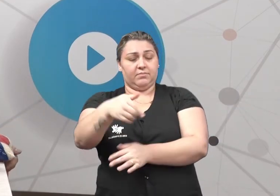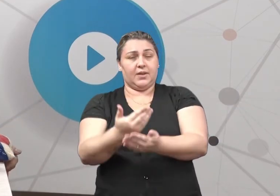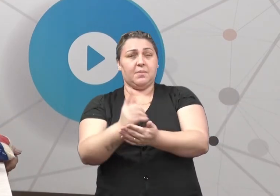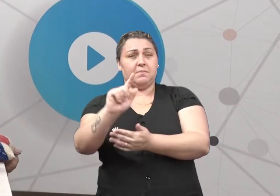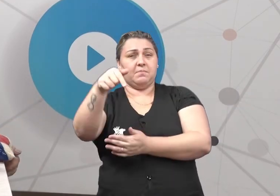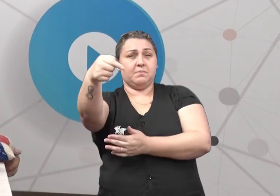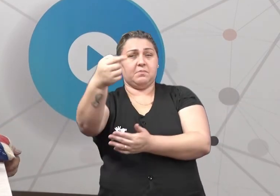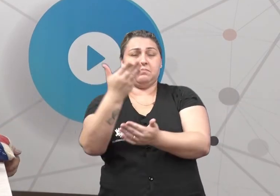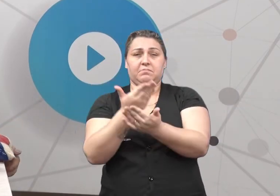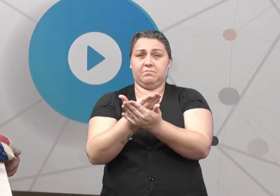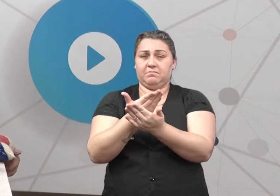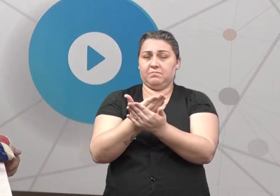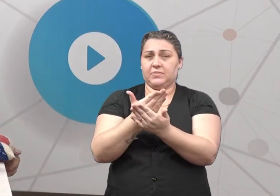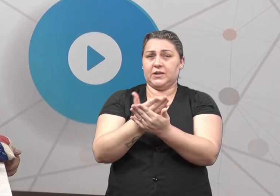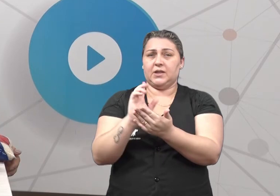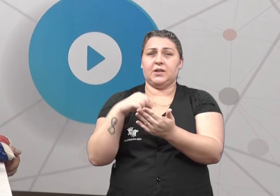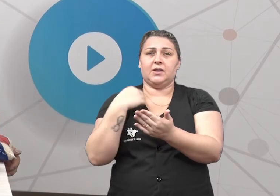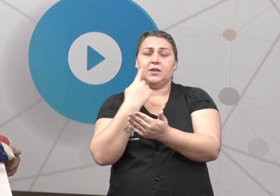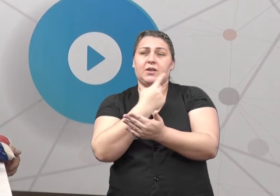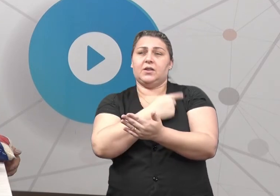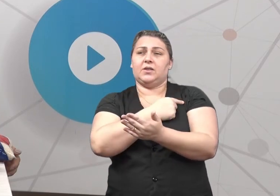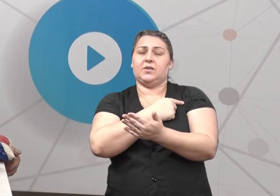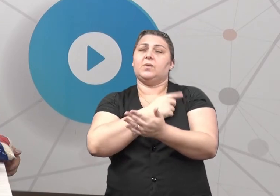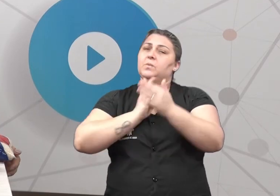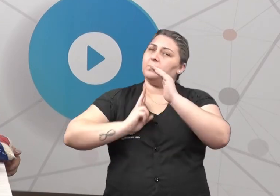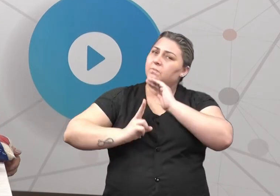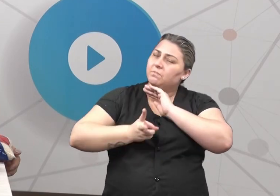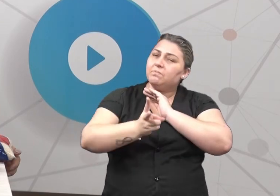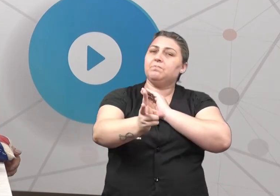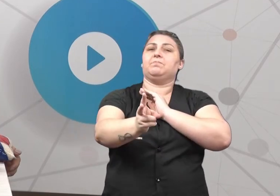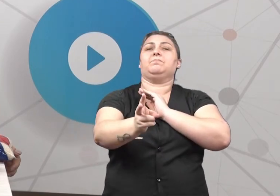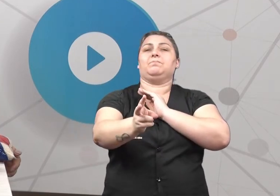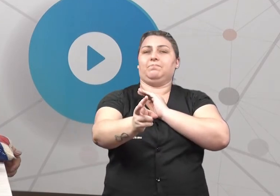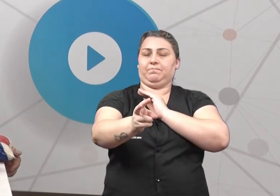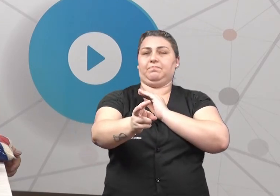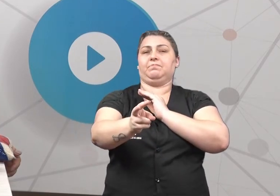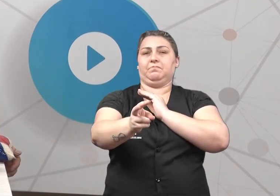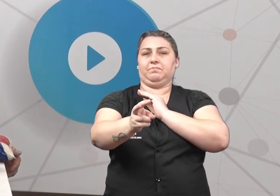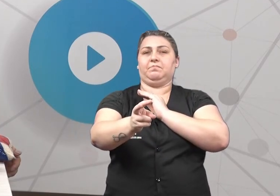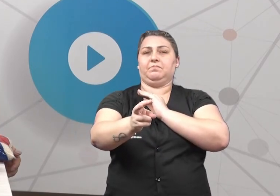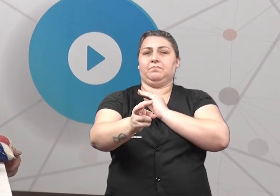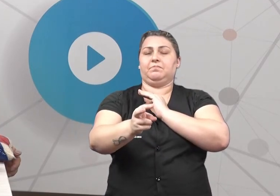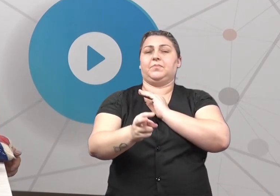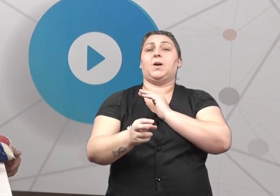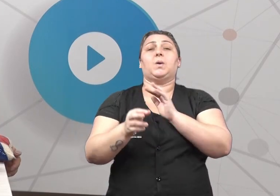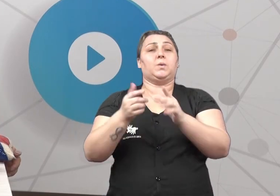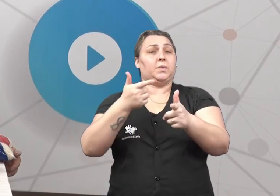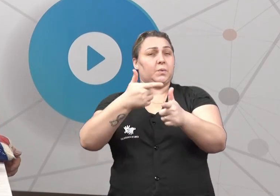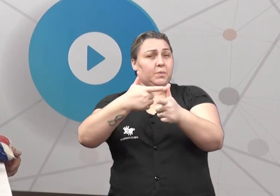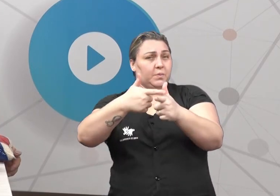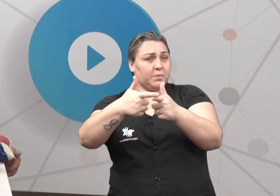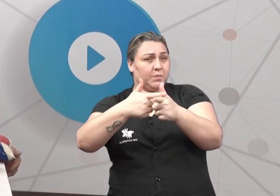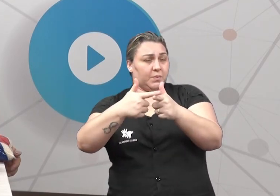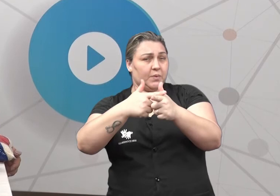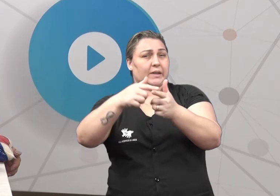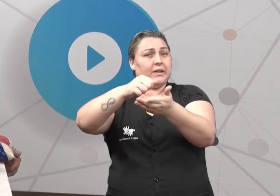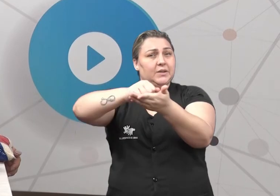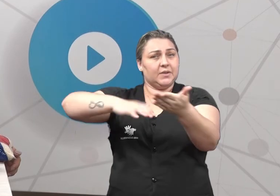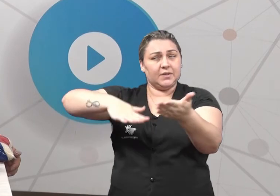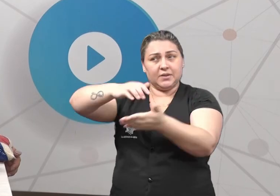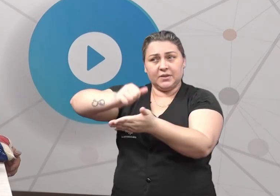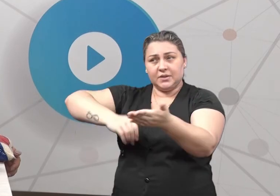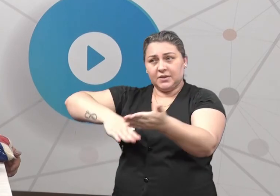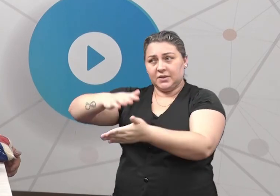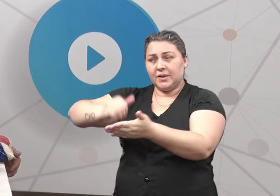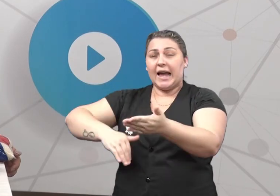Na próxima aula, nós vamos dar continuidade com as situações problemas, com as atividades,